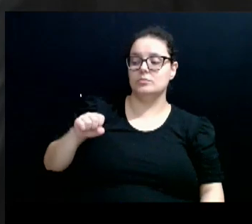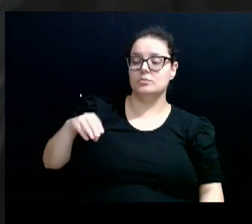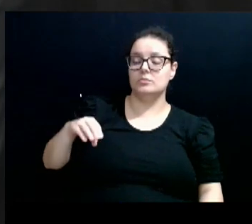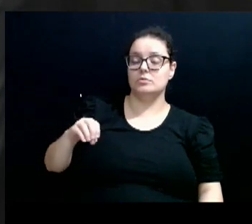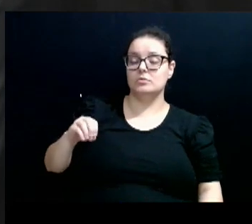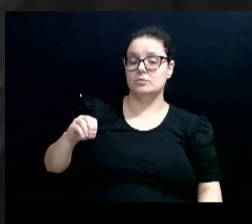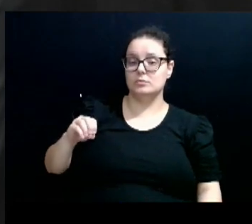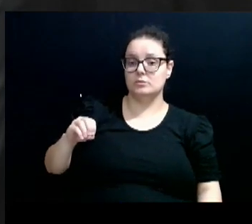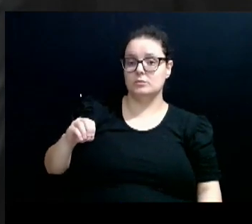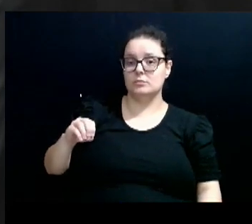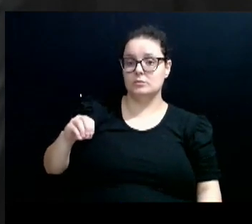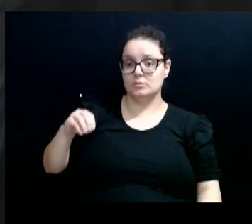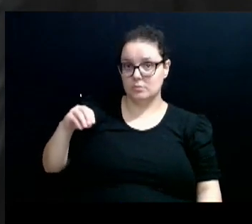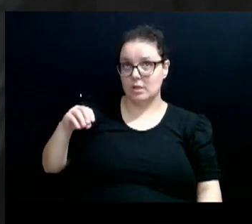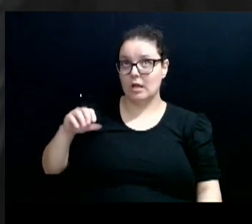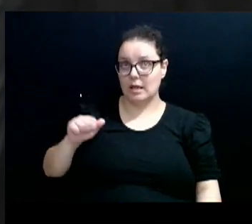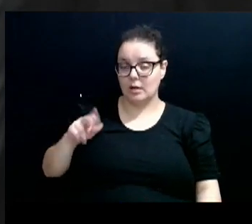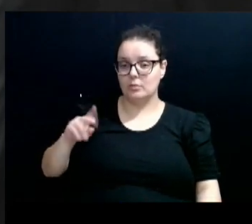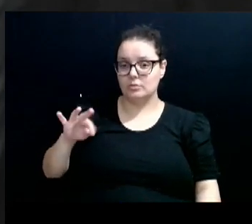aspectos...